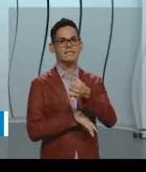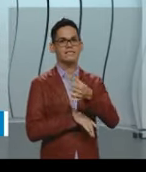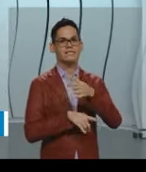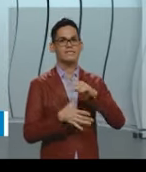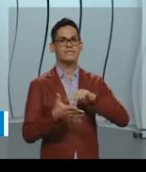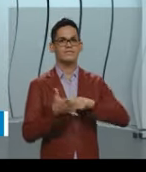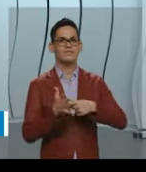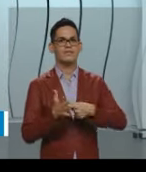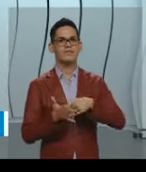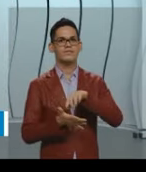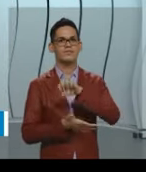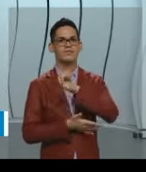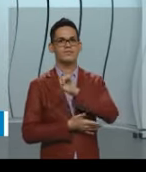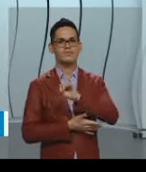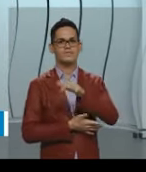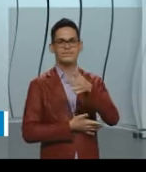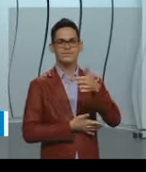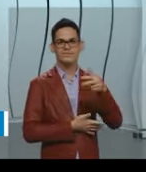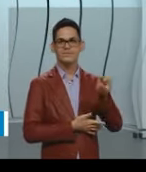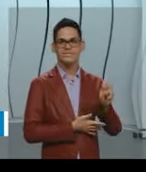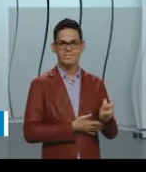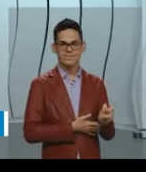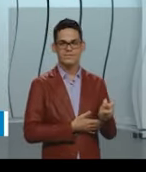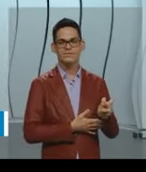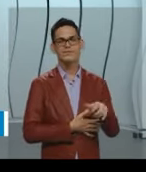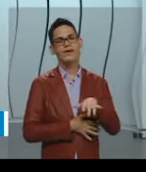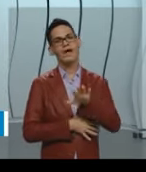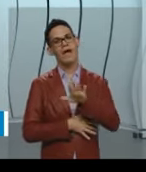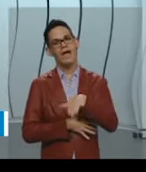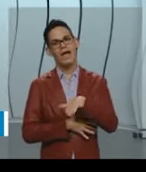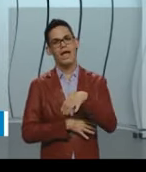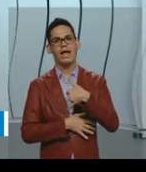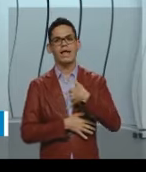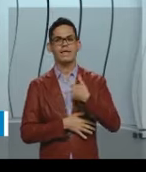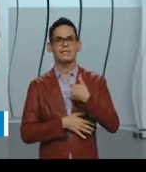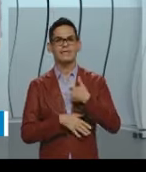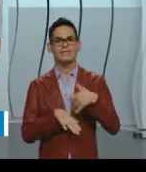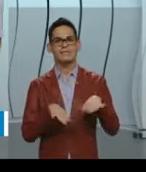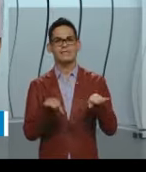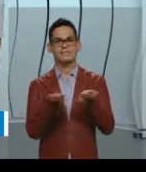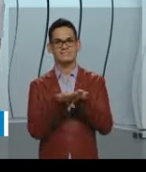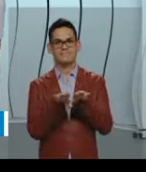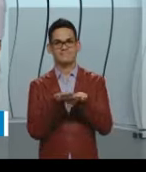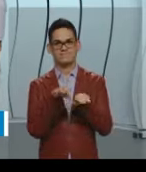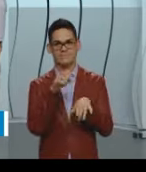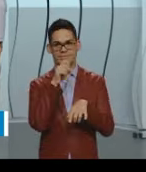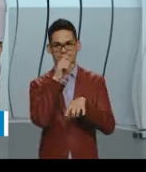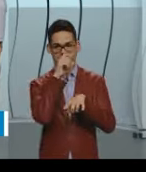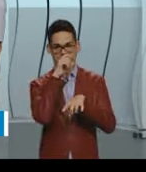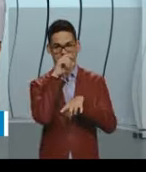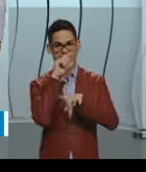16,825. Essa é a idade média dos alunos da turma do terceiro Z.